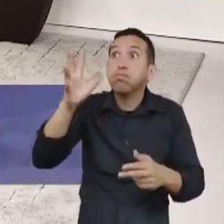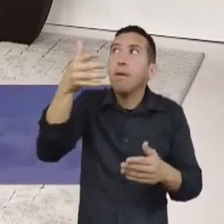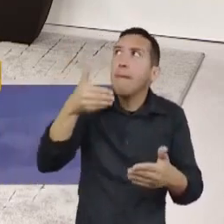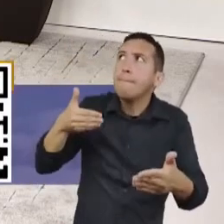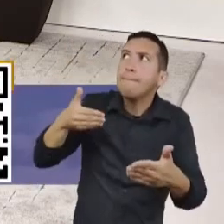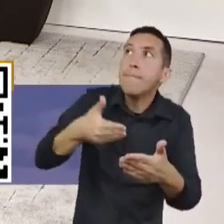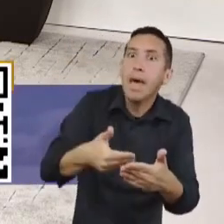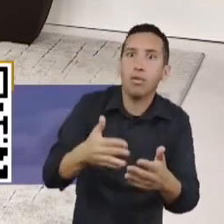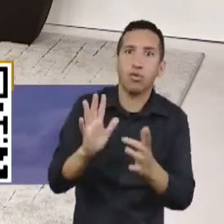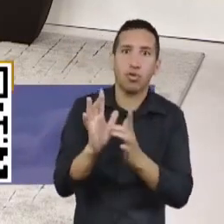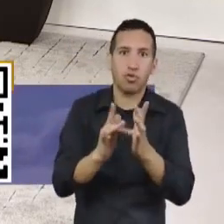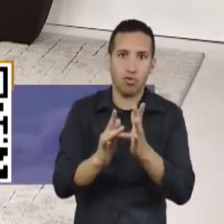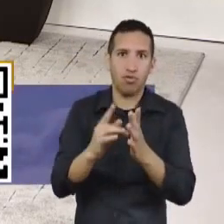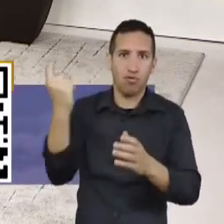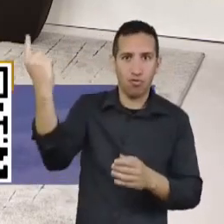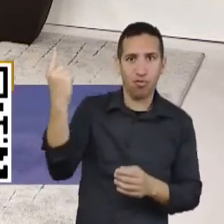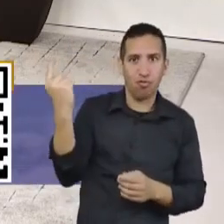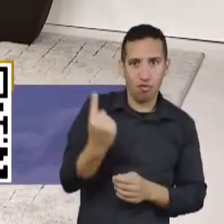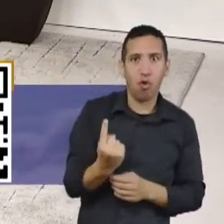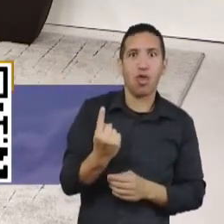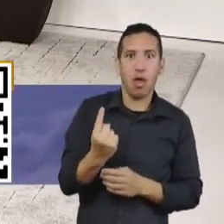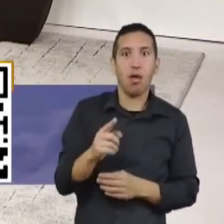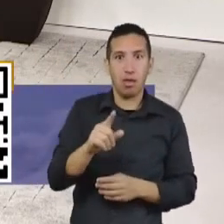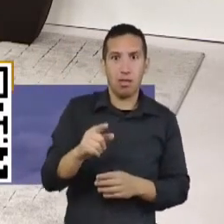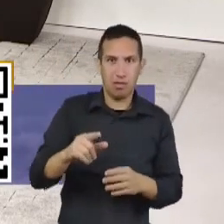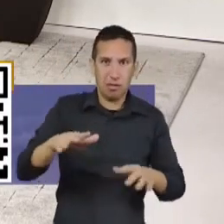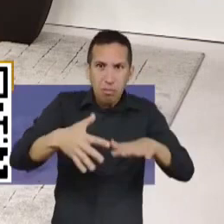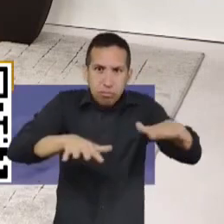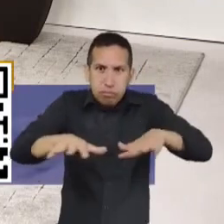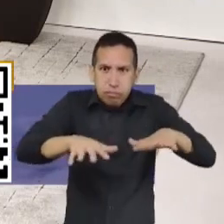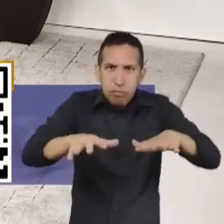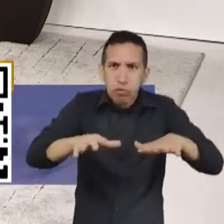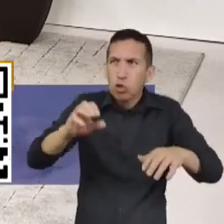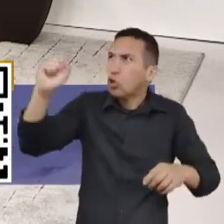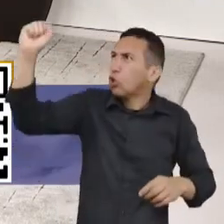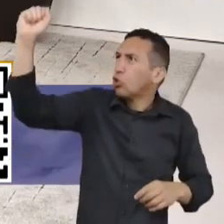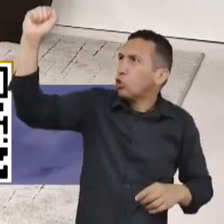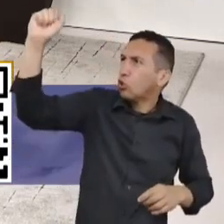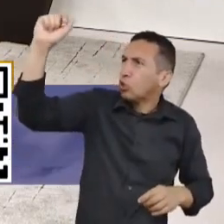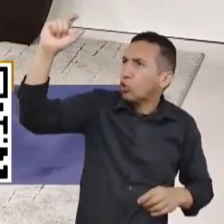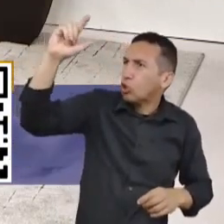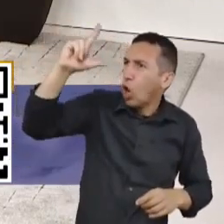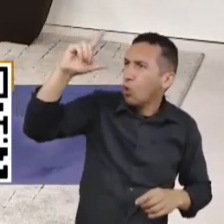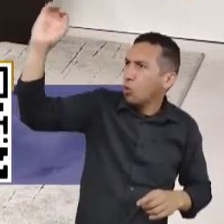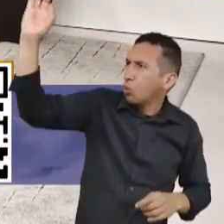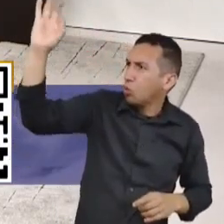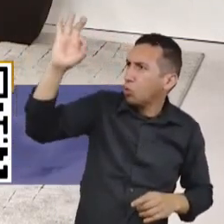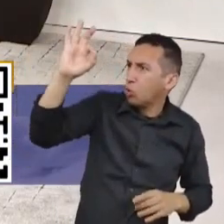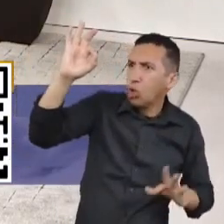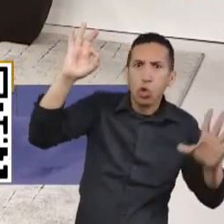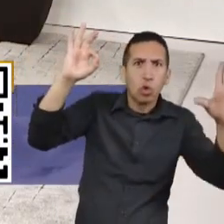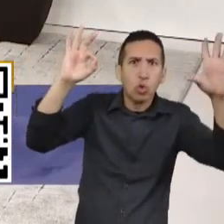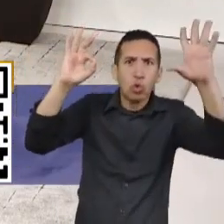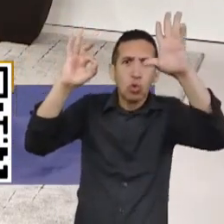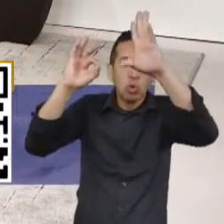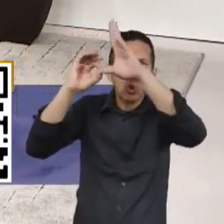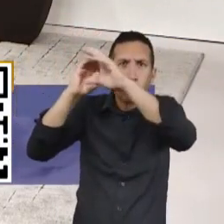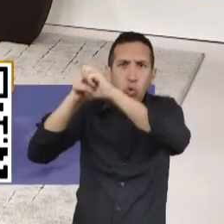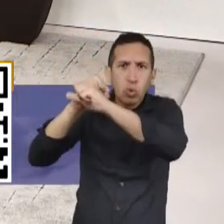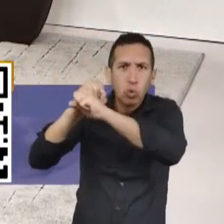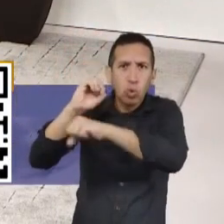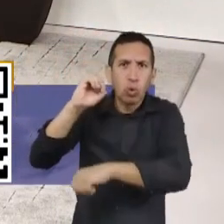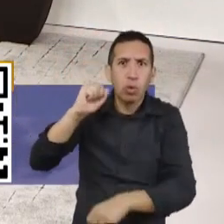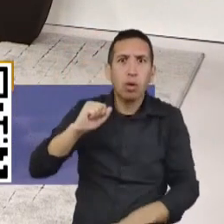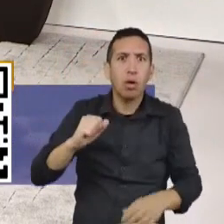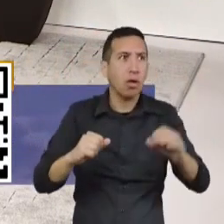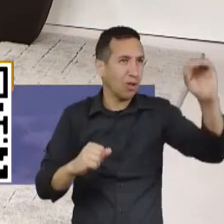últimos dias como acontece o terremoto o sol escurece a Lua aparece vermelha como sangue como